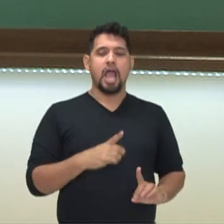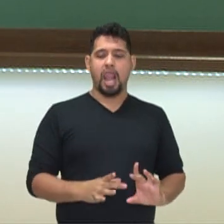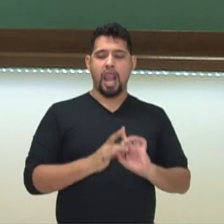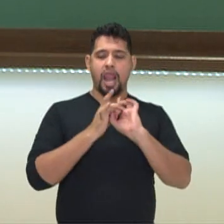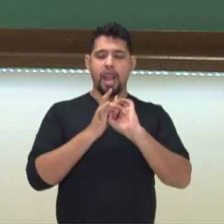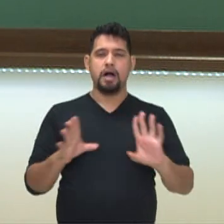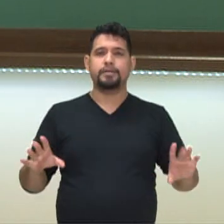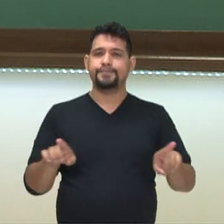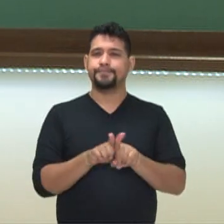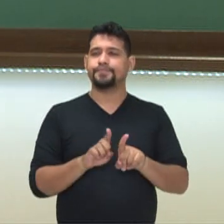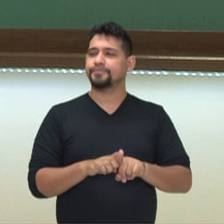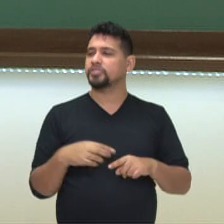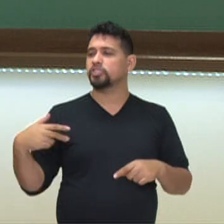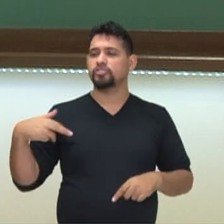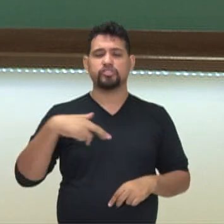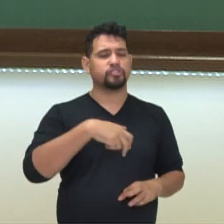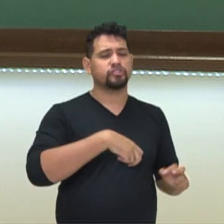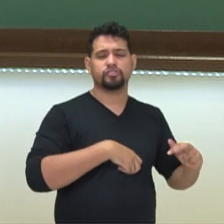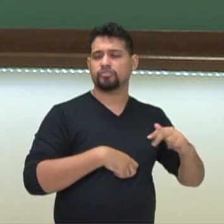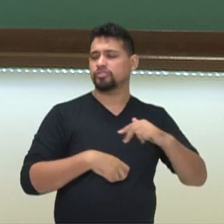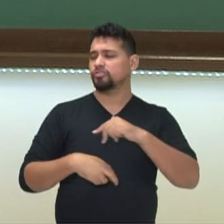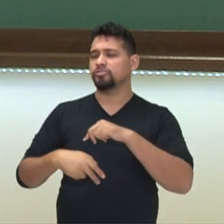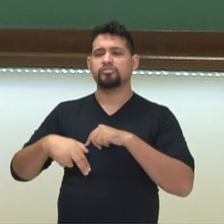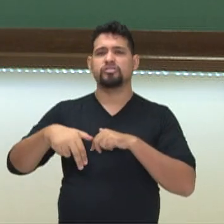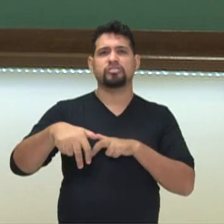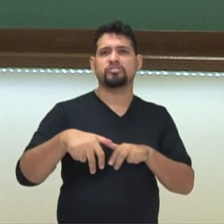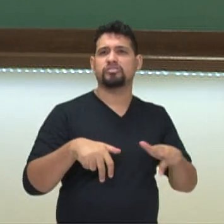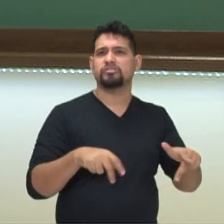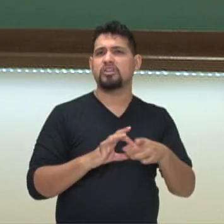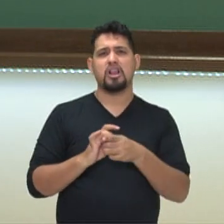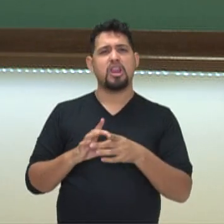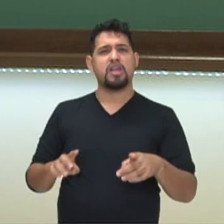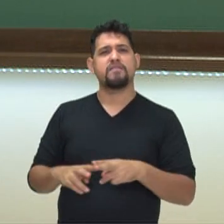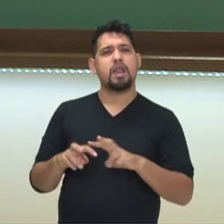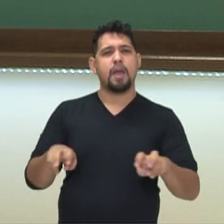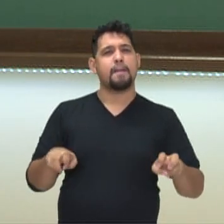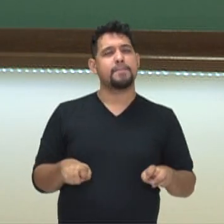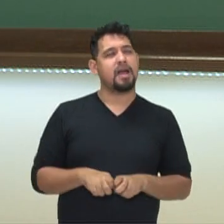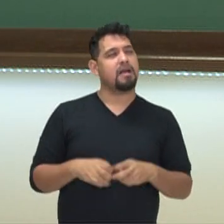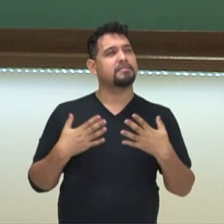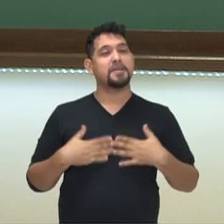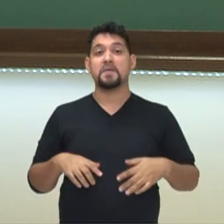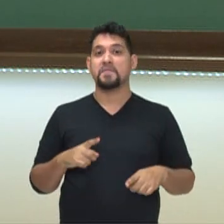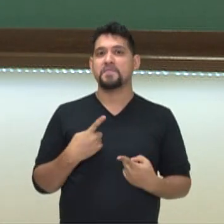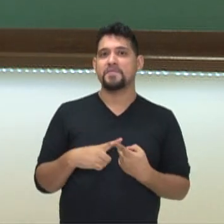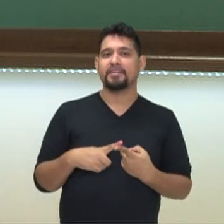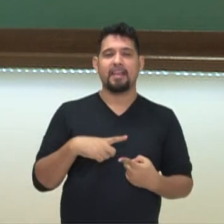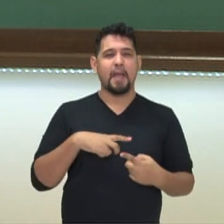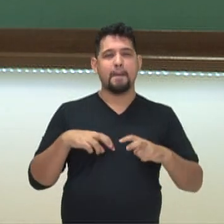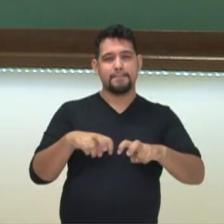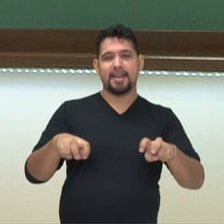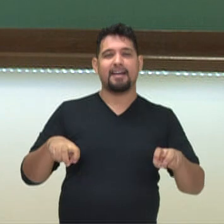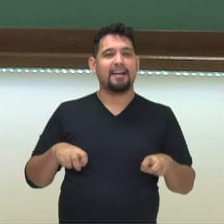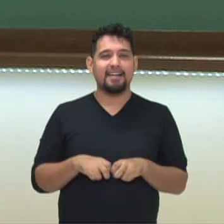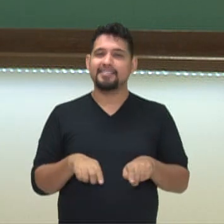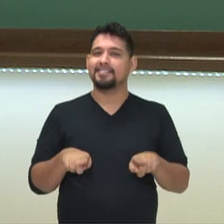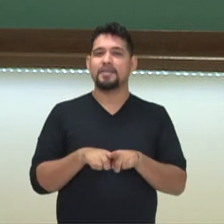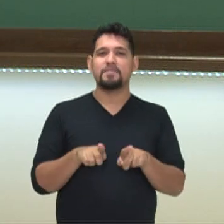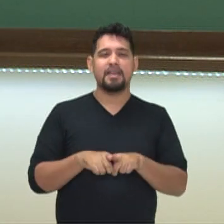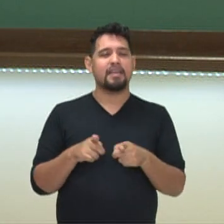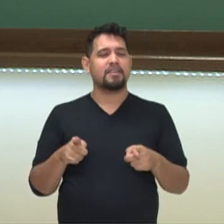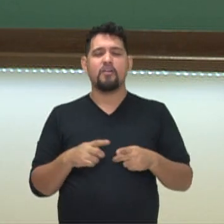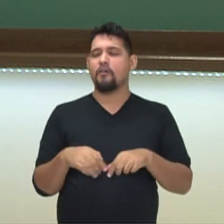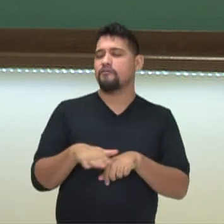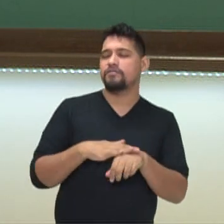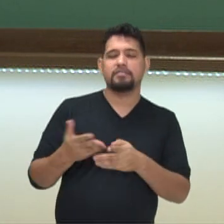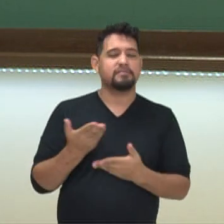liberdade de transitar nos espaços públicos, estar nas praças. É engraçado essa coisa de praça, ir para as praças,